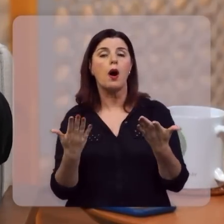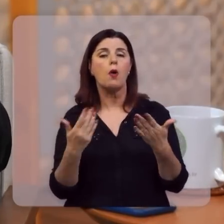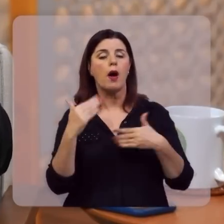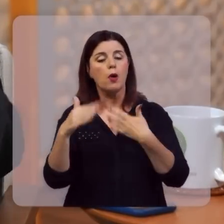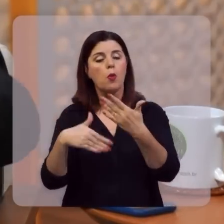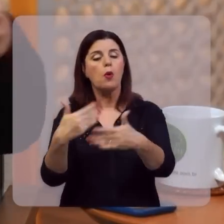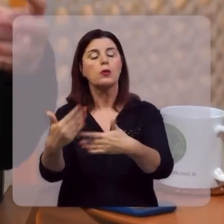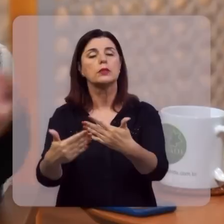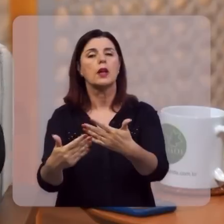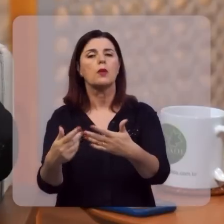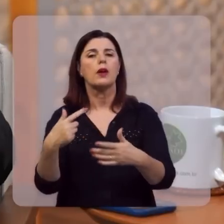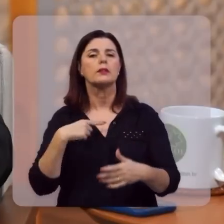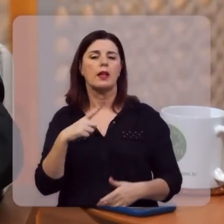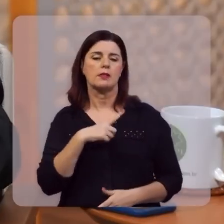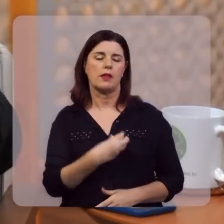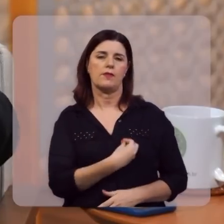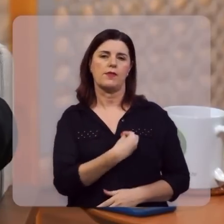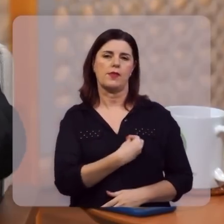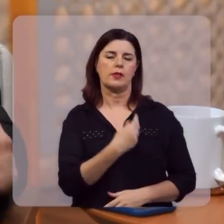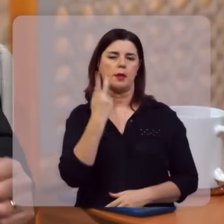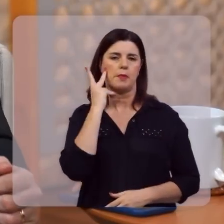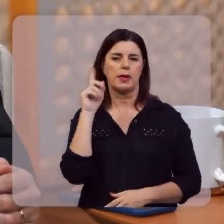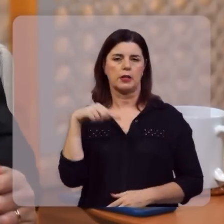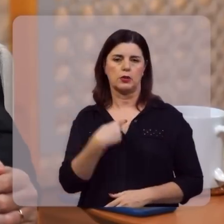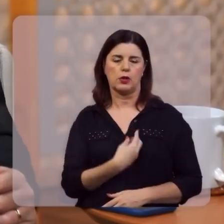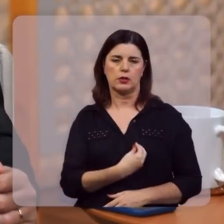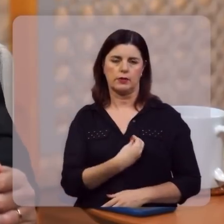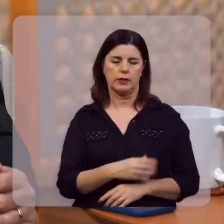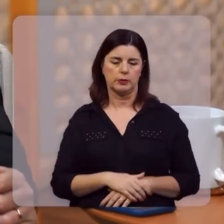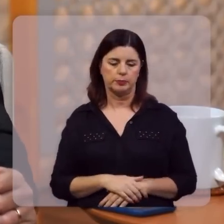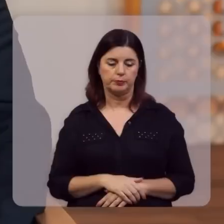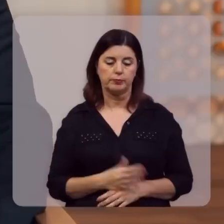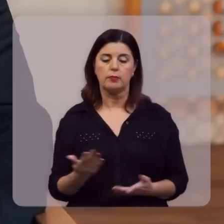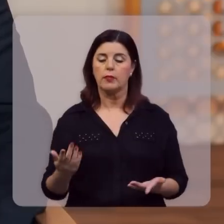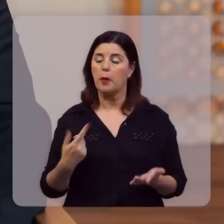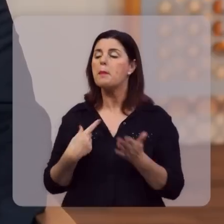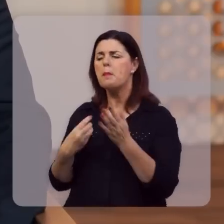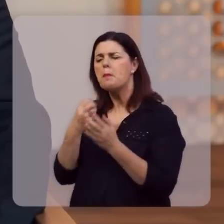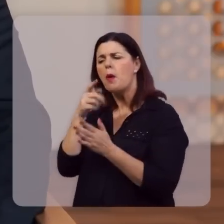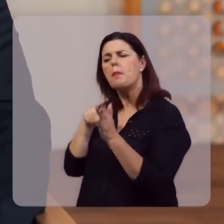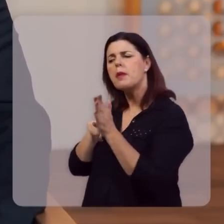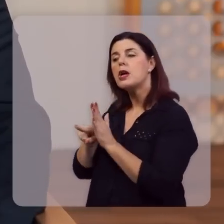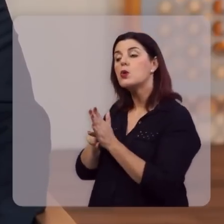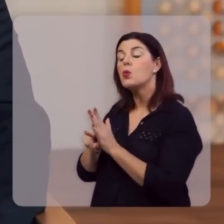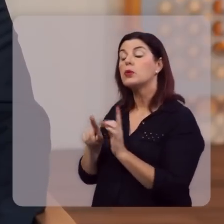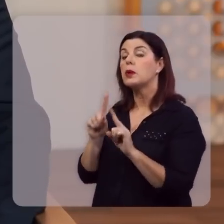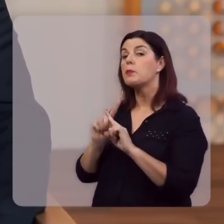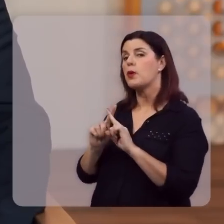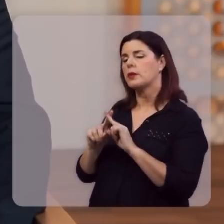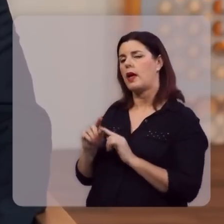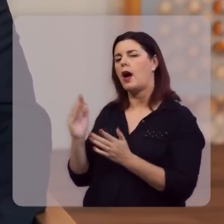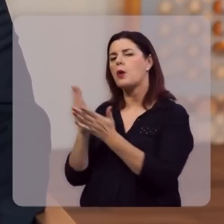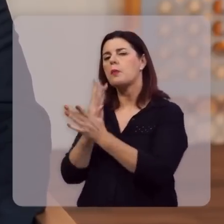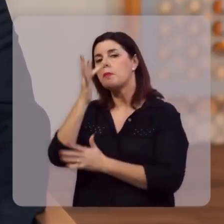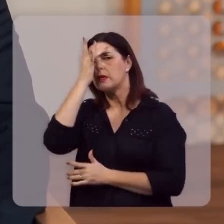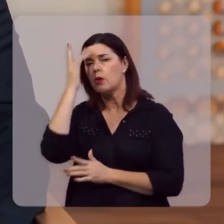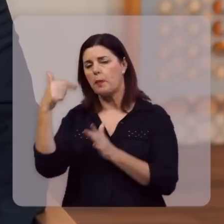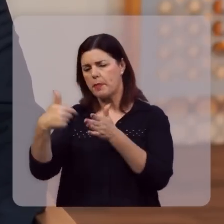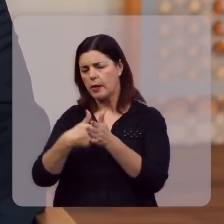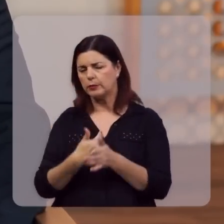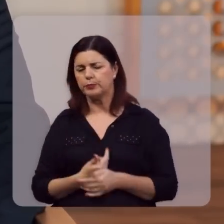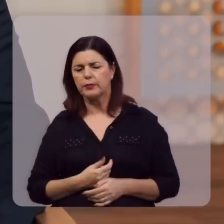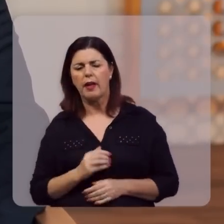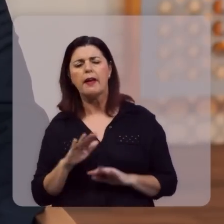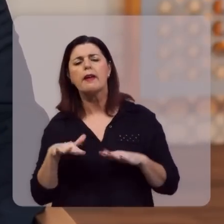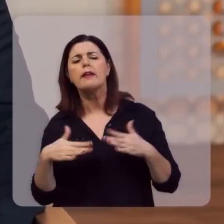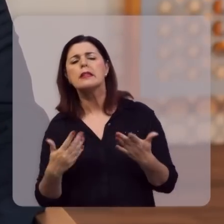a consequência desse estado para nós no dia de hoje? Foi bom você perguntar isso, porque algumas pessoas me perguntam, quer dizer,